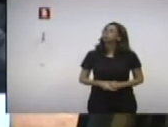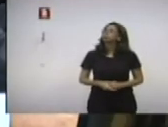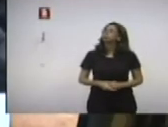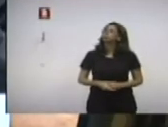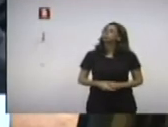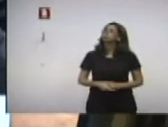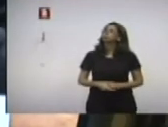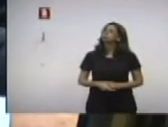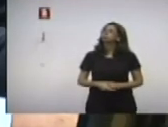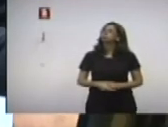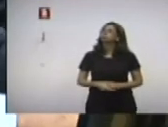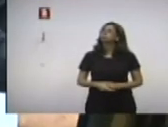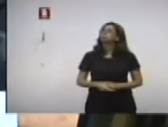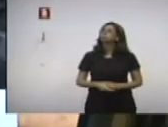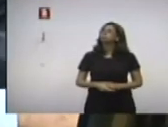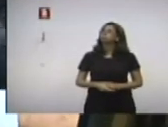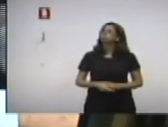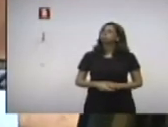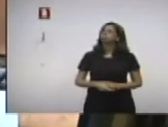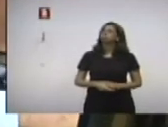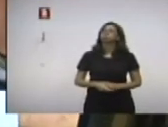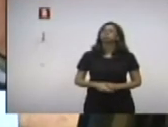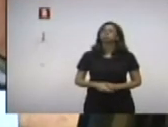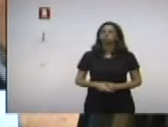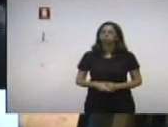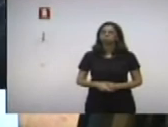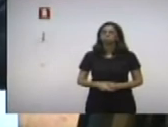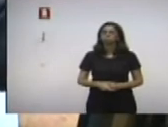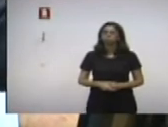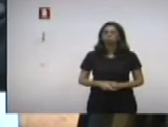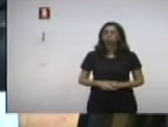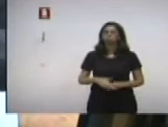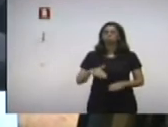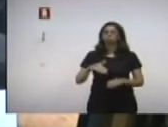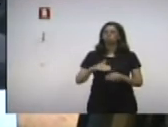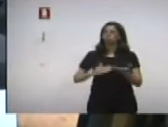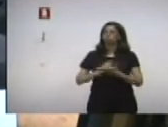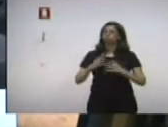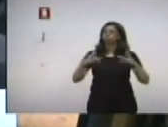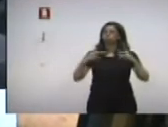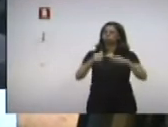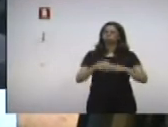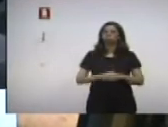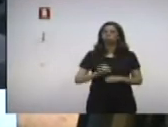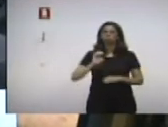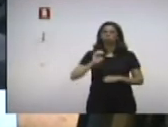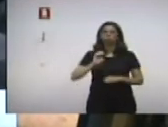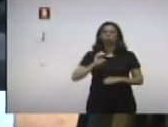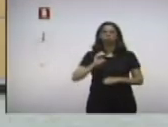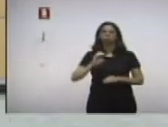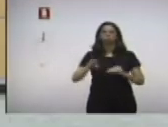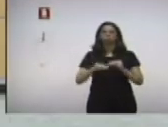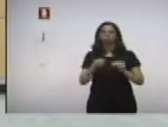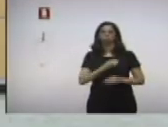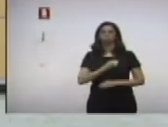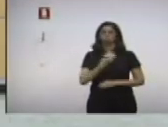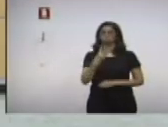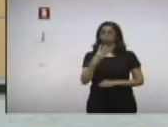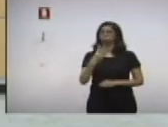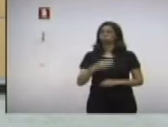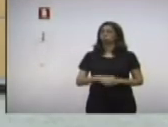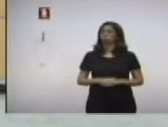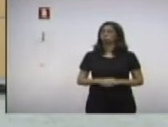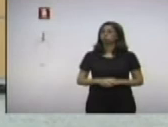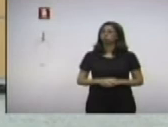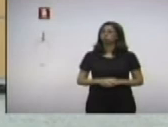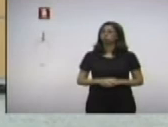e aprovado por novidade ou seremos a discussão da emenda nº 3 ninguém querendo fazer o vereador Doutor João Mota